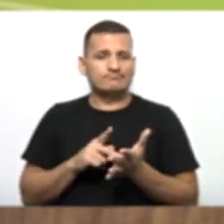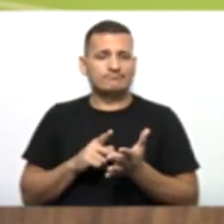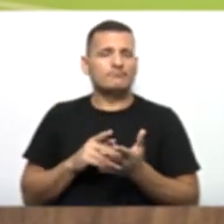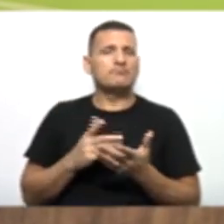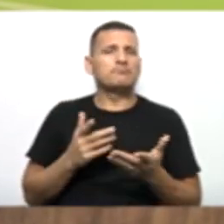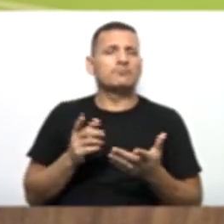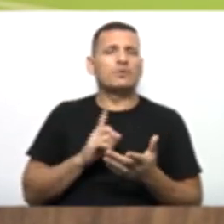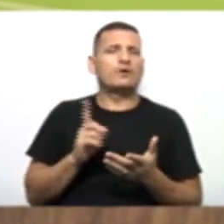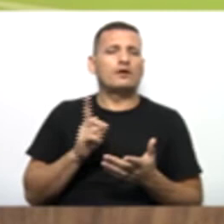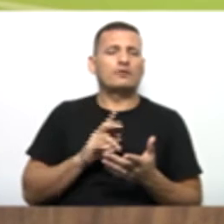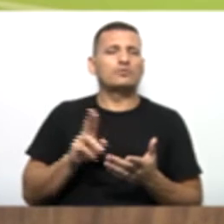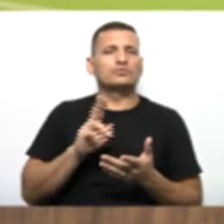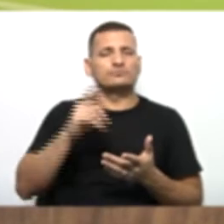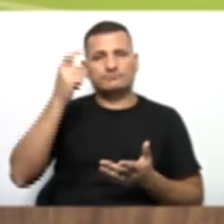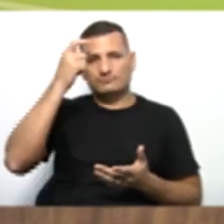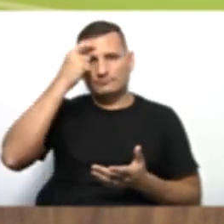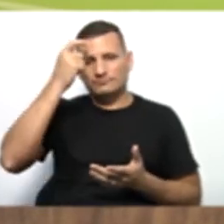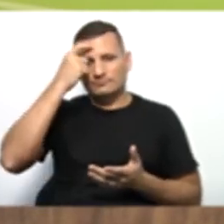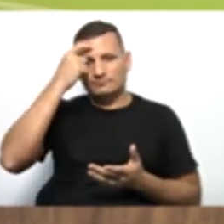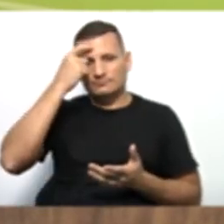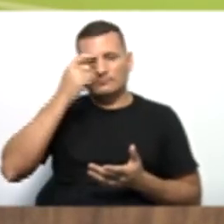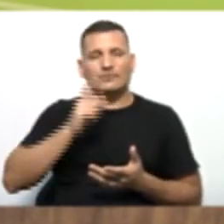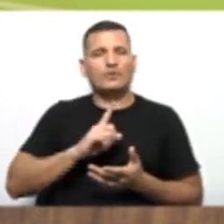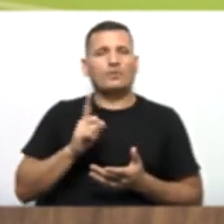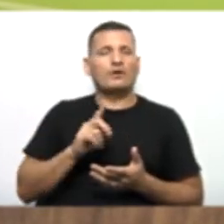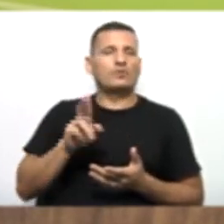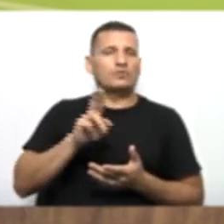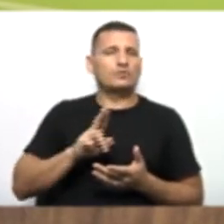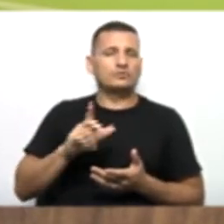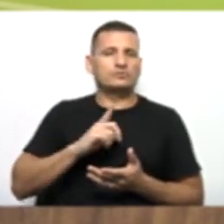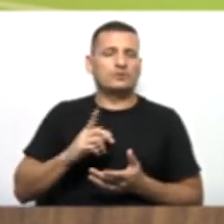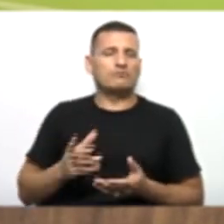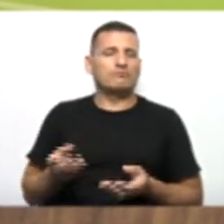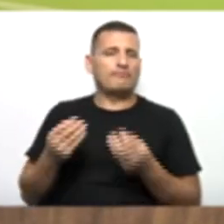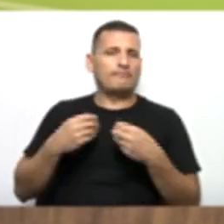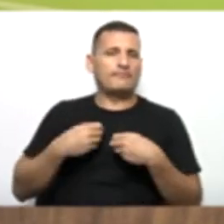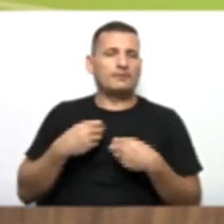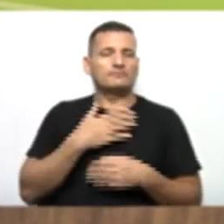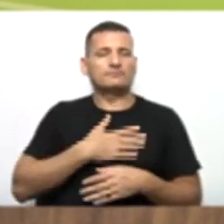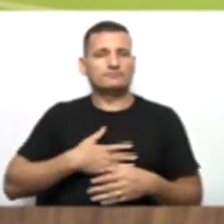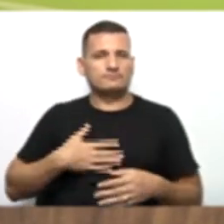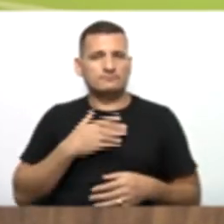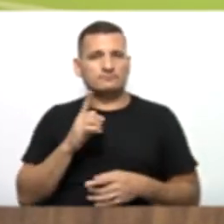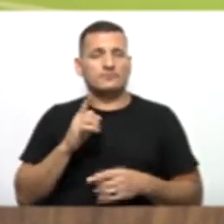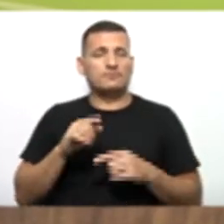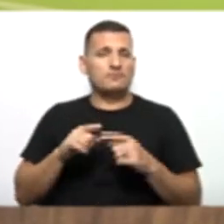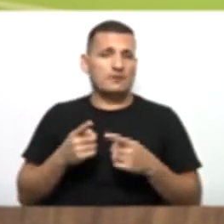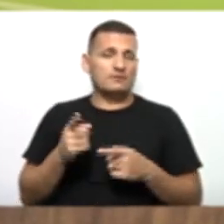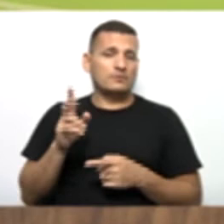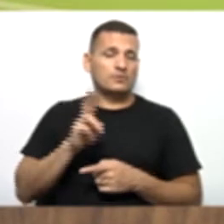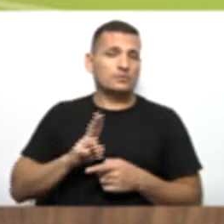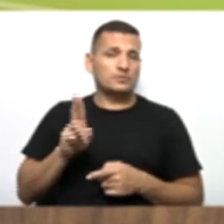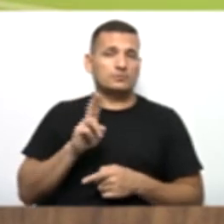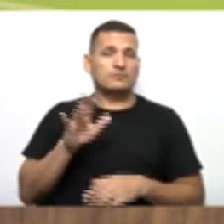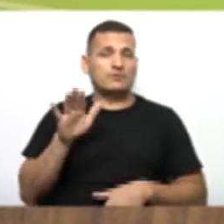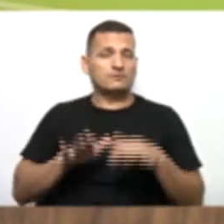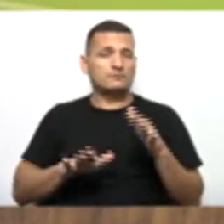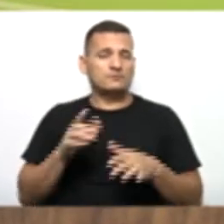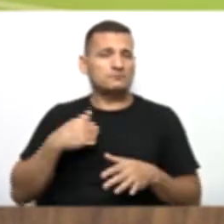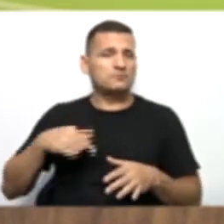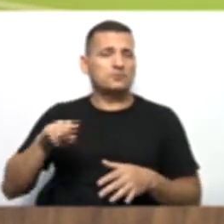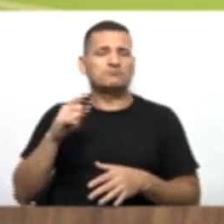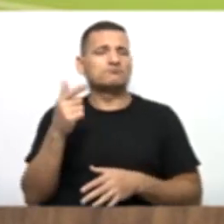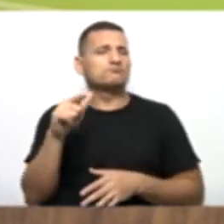uso consciente, não para um uso que vai trazer bem-estar, mas para um uso que às vezes a gente nem